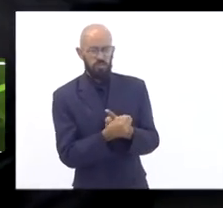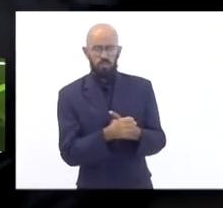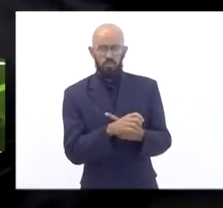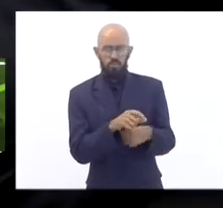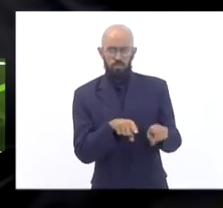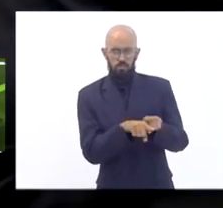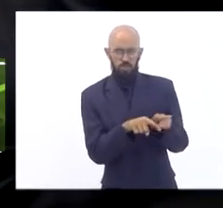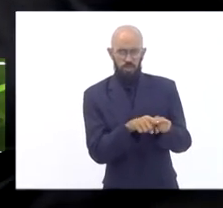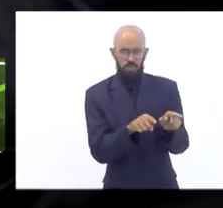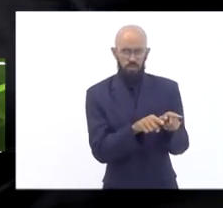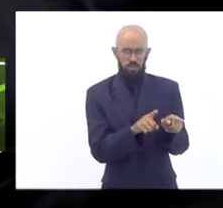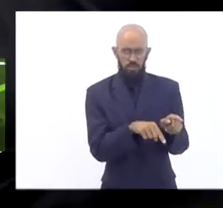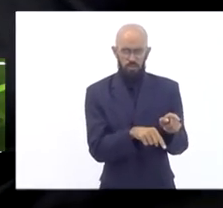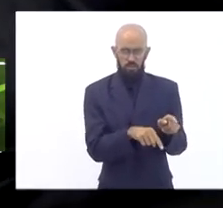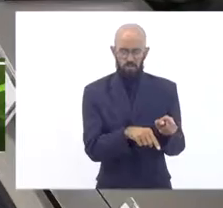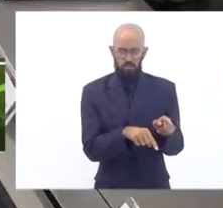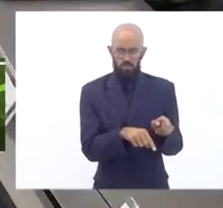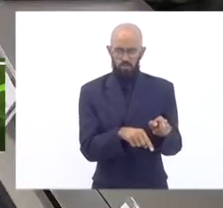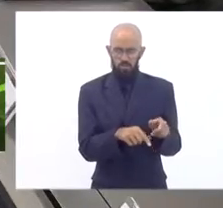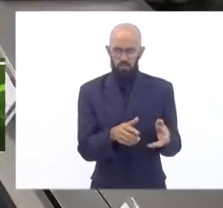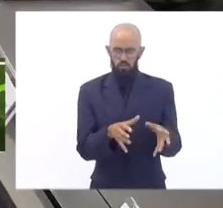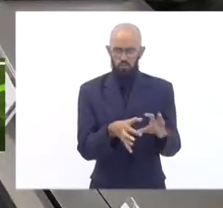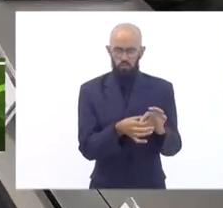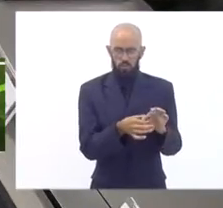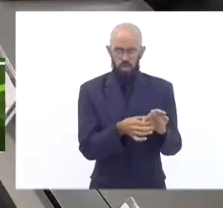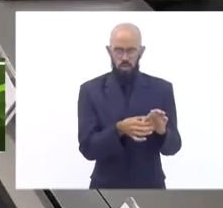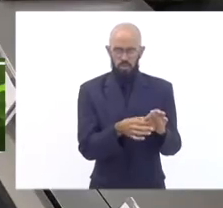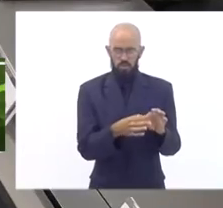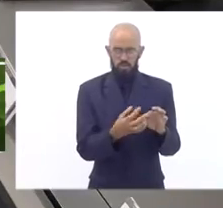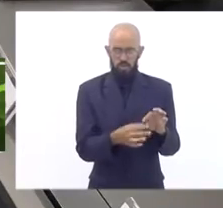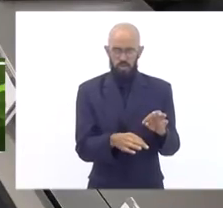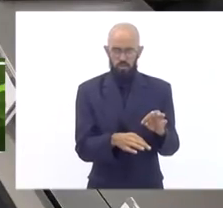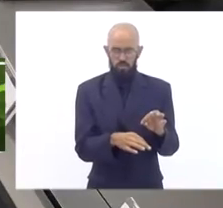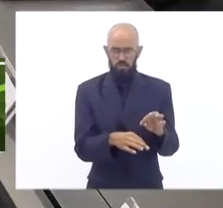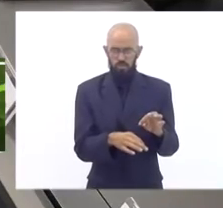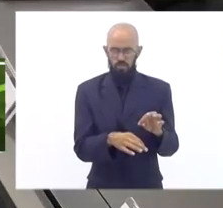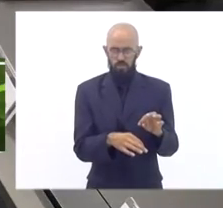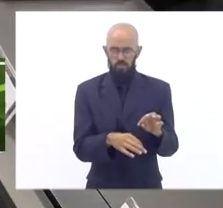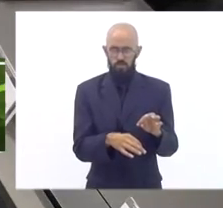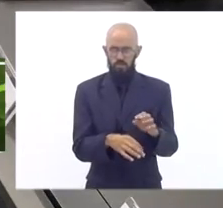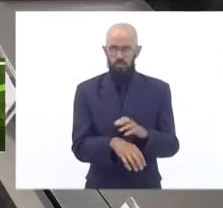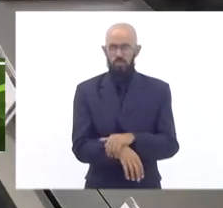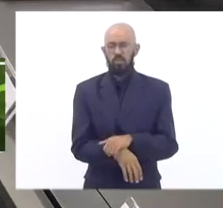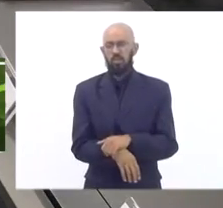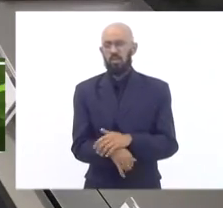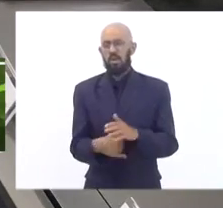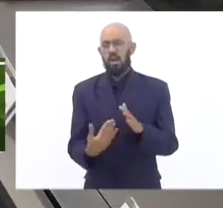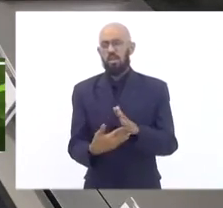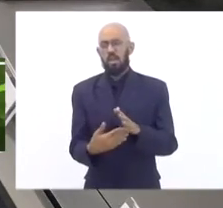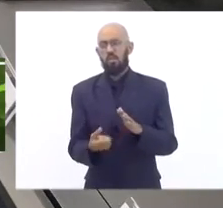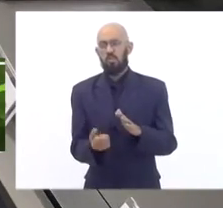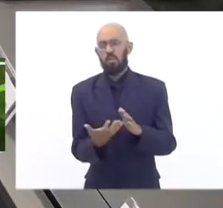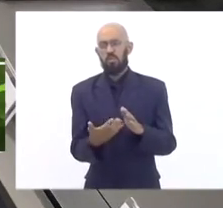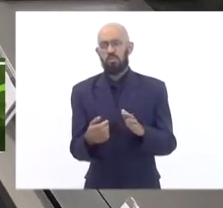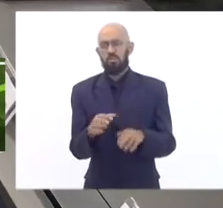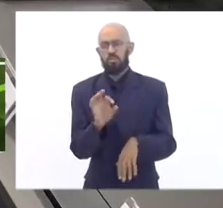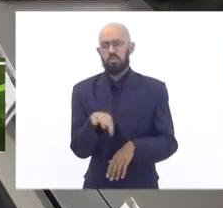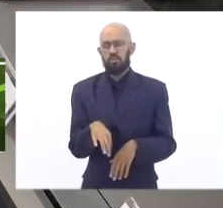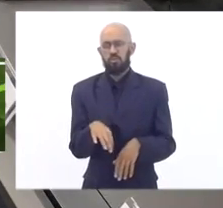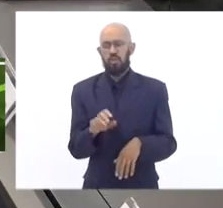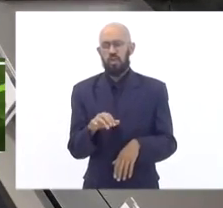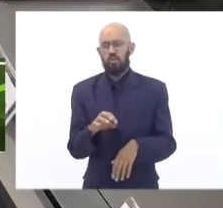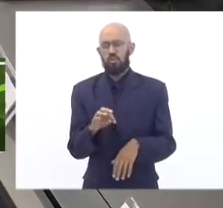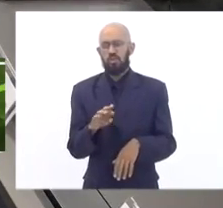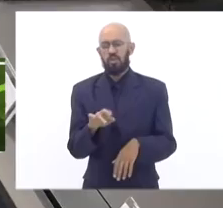é juntar uma coisa com a outra. Tarifa social é uma coisa e IPCA é outra. Isso. Até que ponto é esse percentual da tarifa